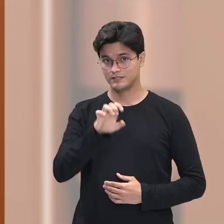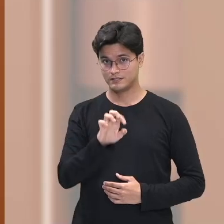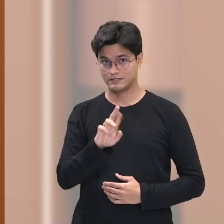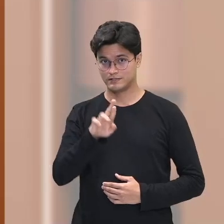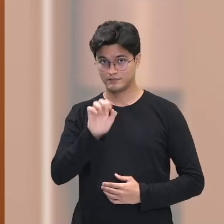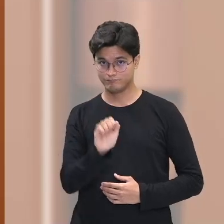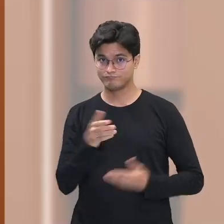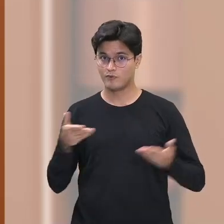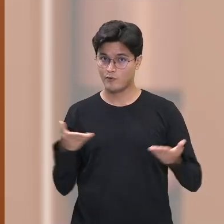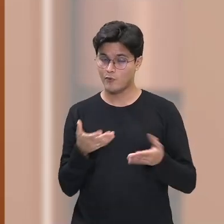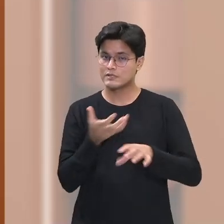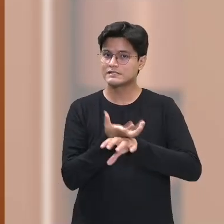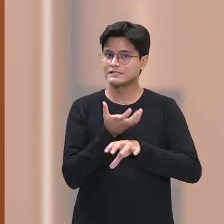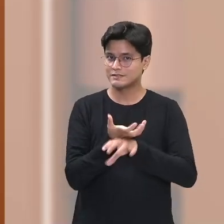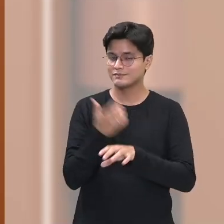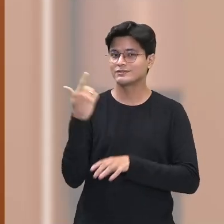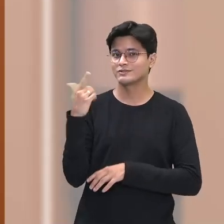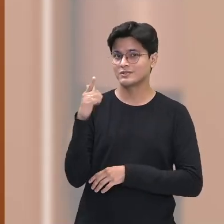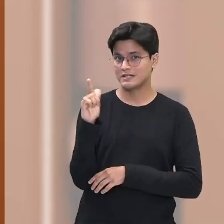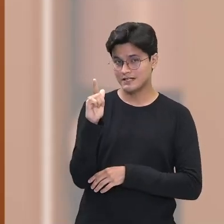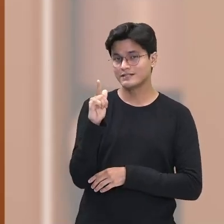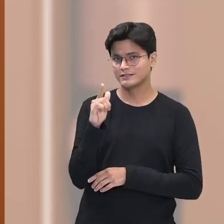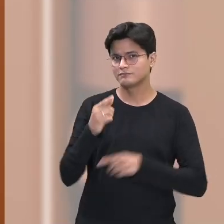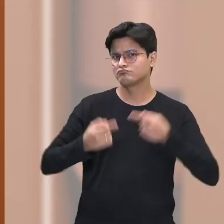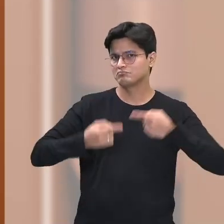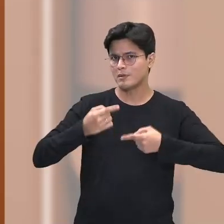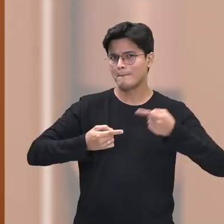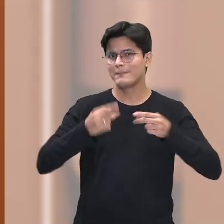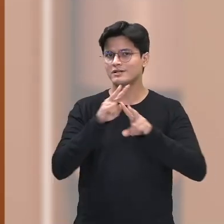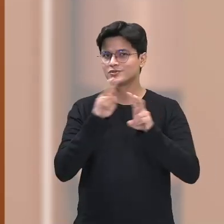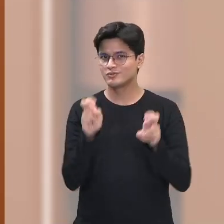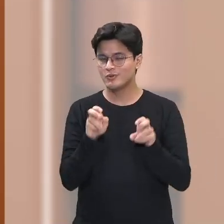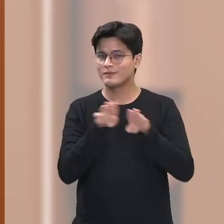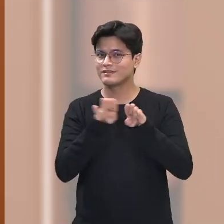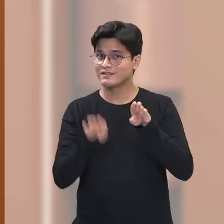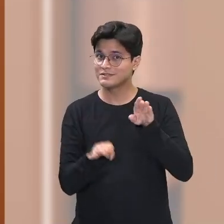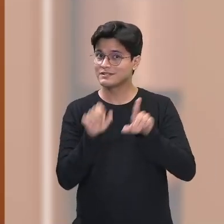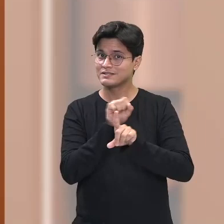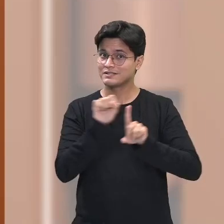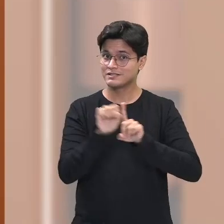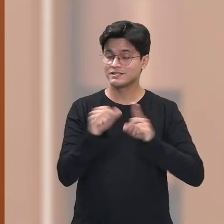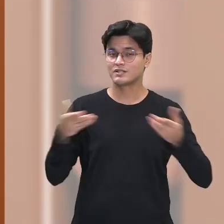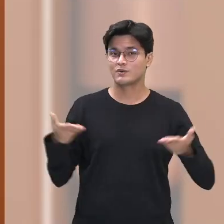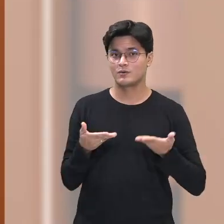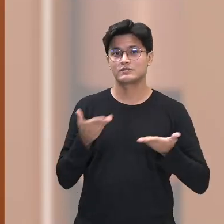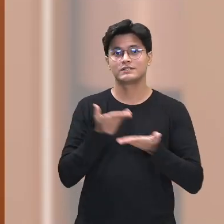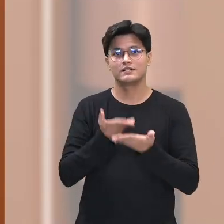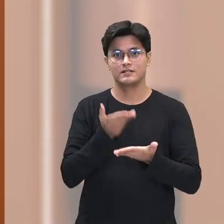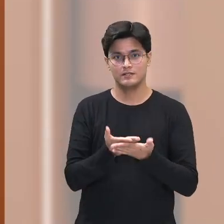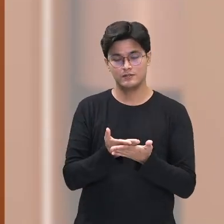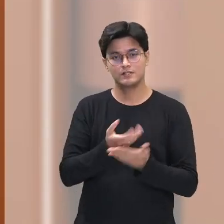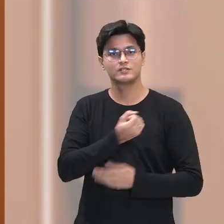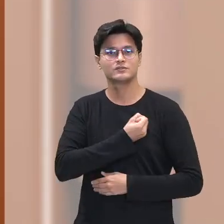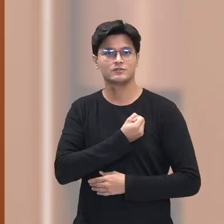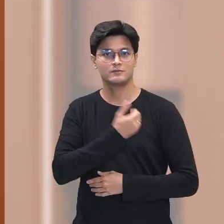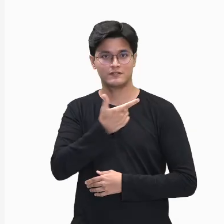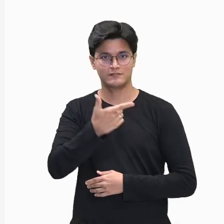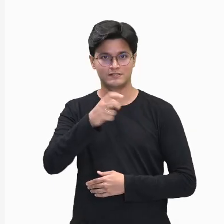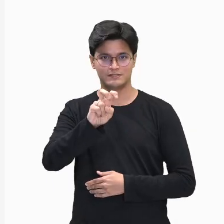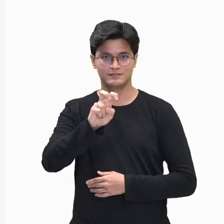que debate inclusive as desigualdades sociais, né? E hoje nós teremos a aula de número